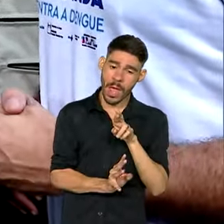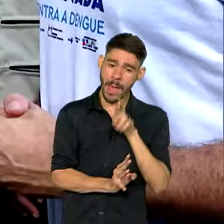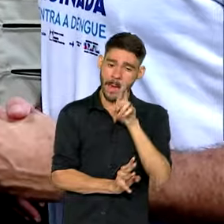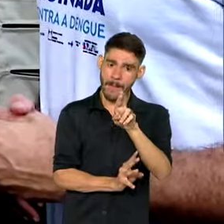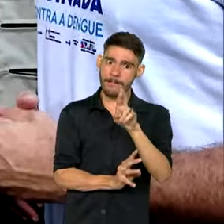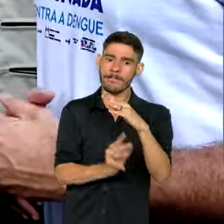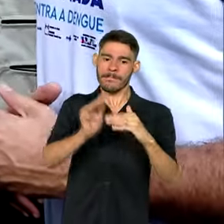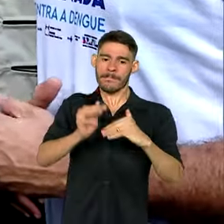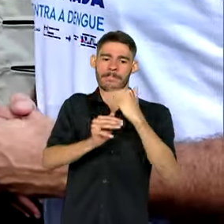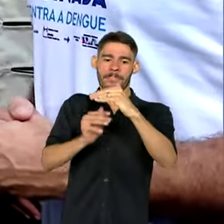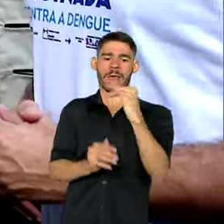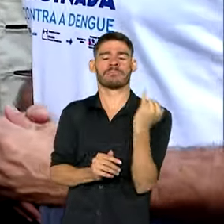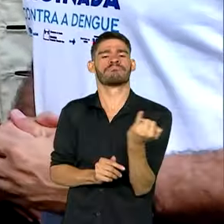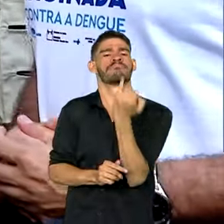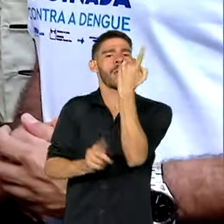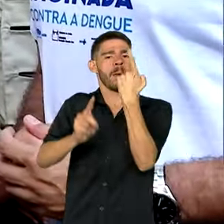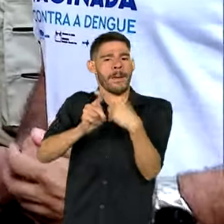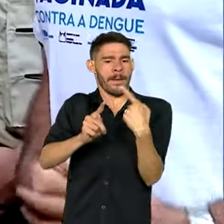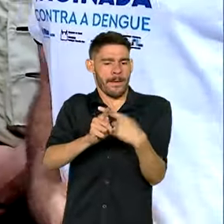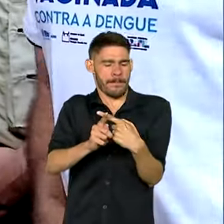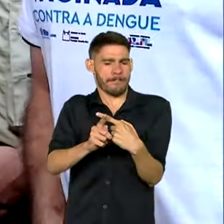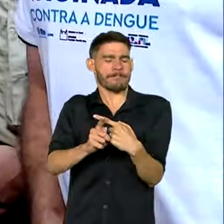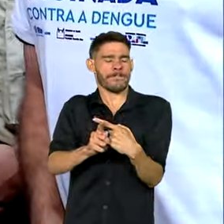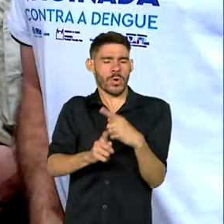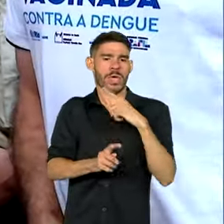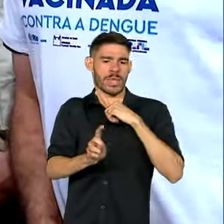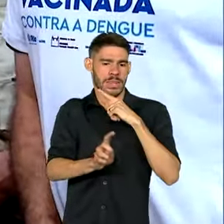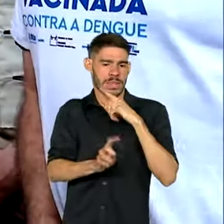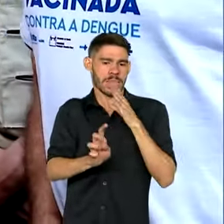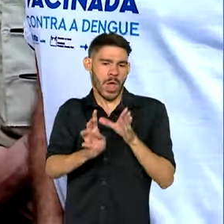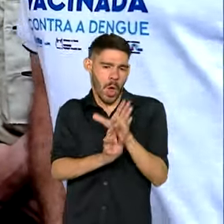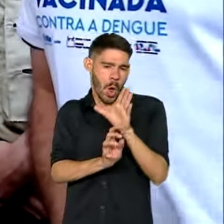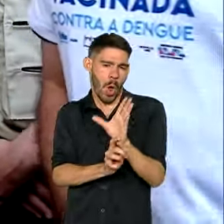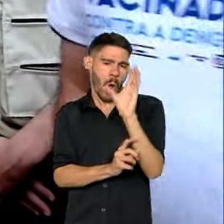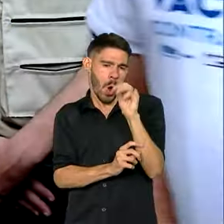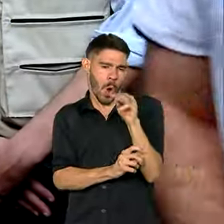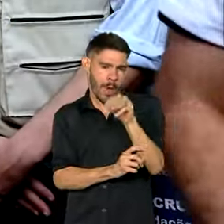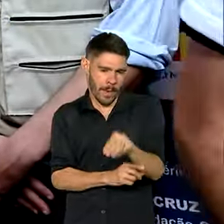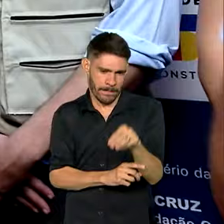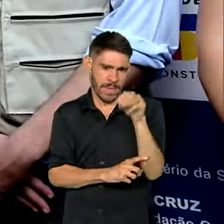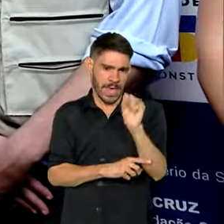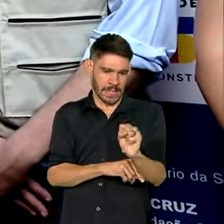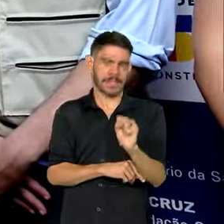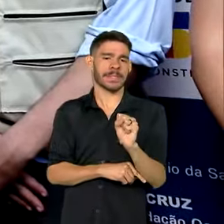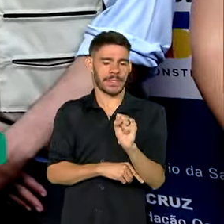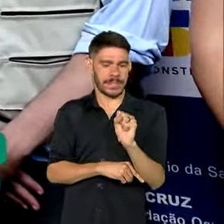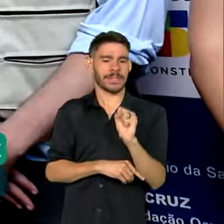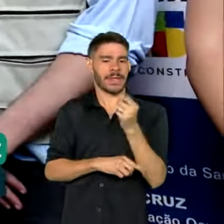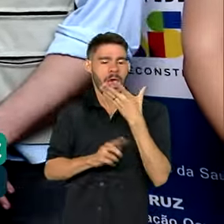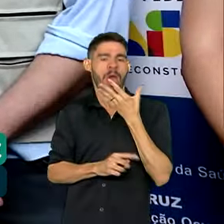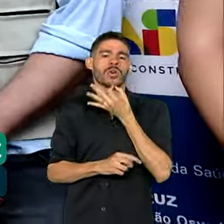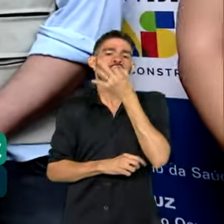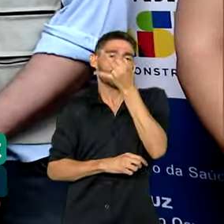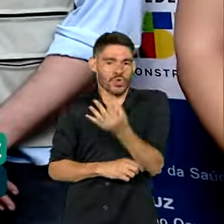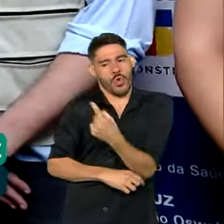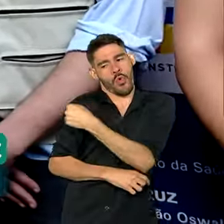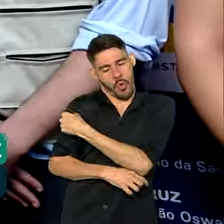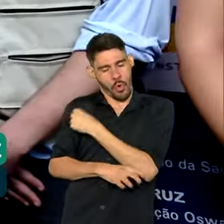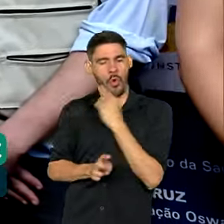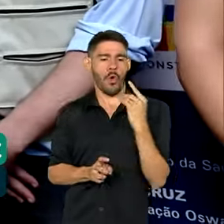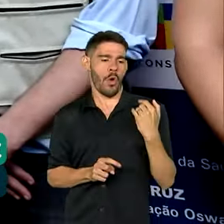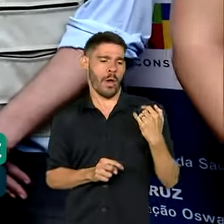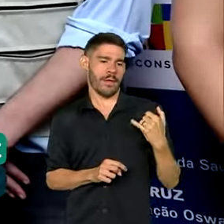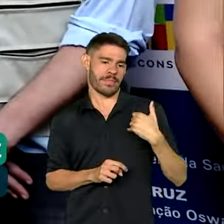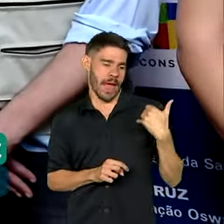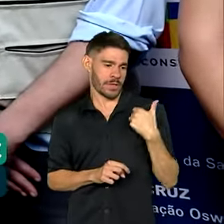avanço muito importante porque nós estamos seguindo a recomendação da Organização Mundial de Saúde, que recomendou essa vacina para uma faixa etária de